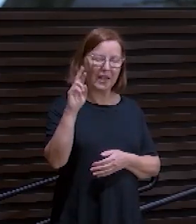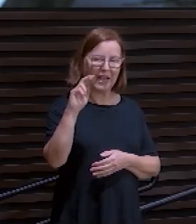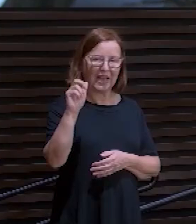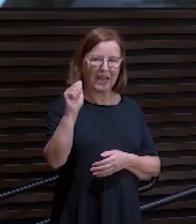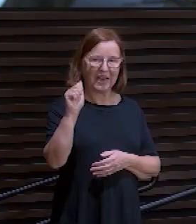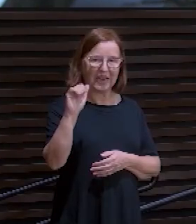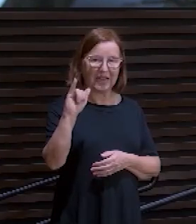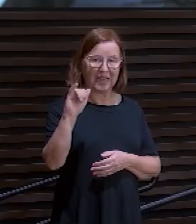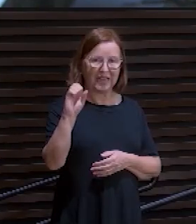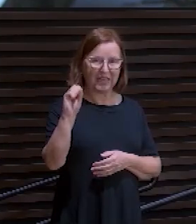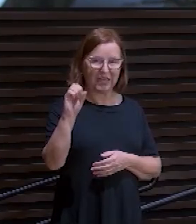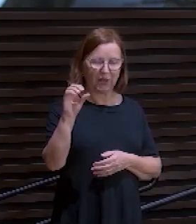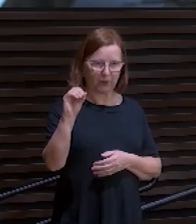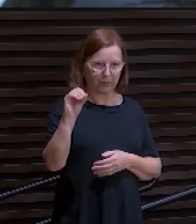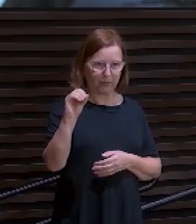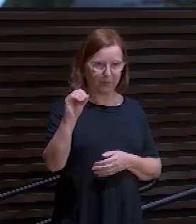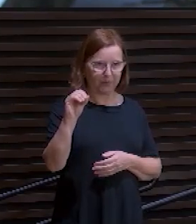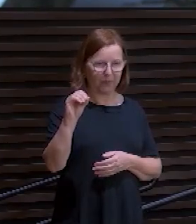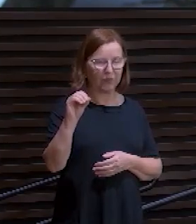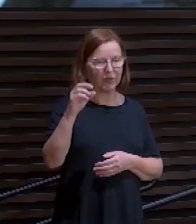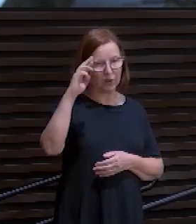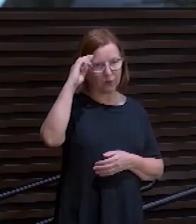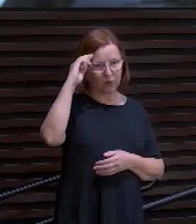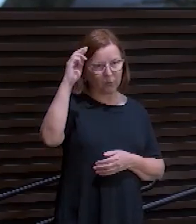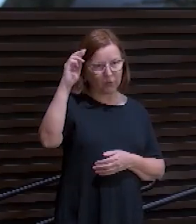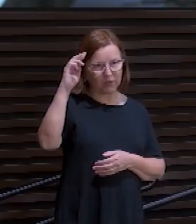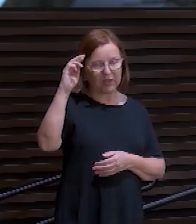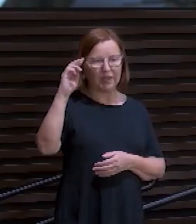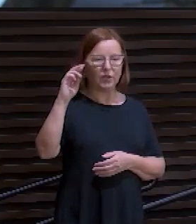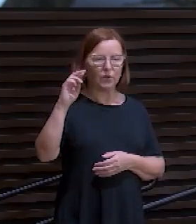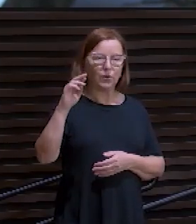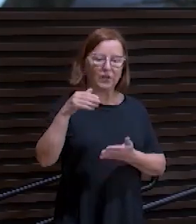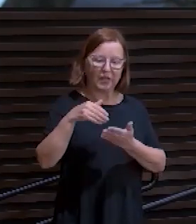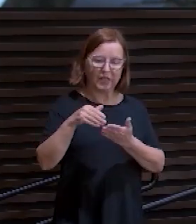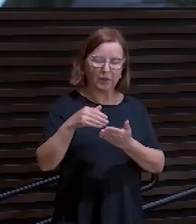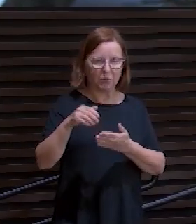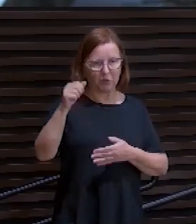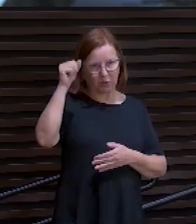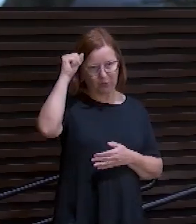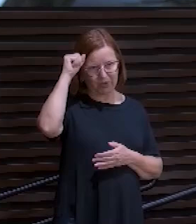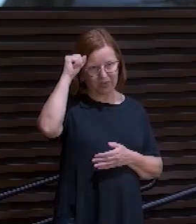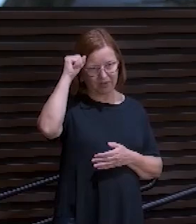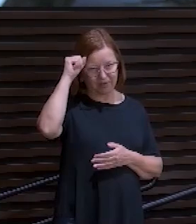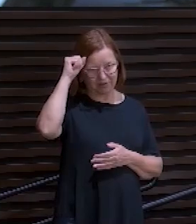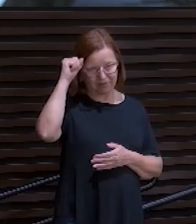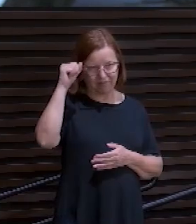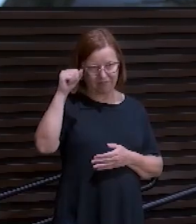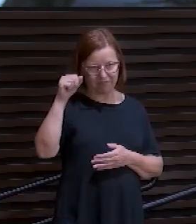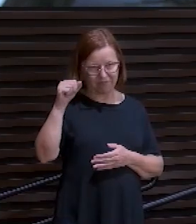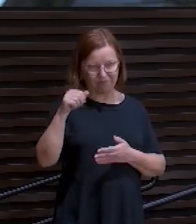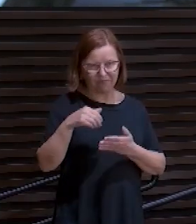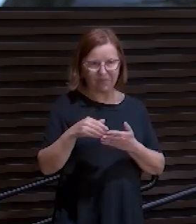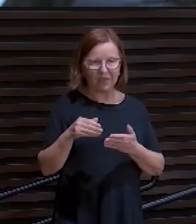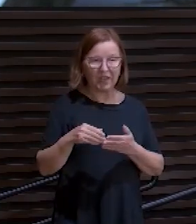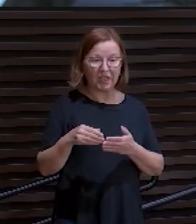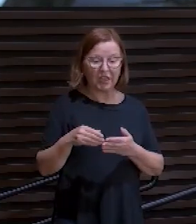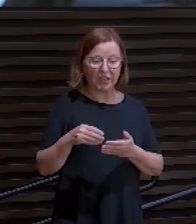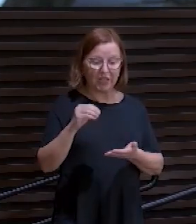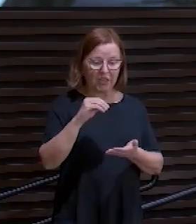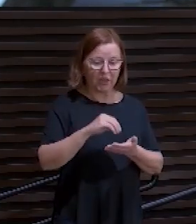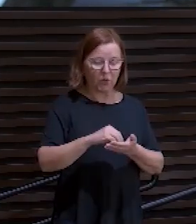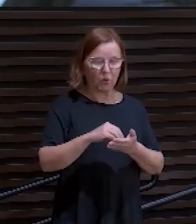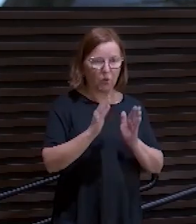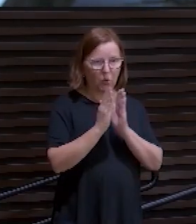de Deus. Há uma barreira entre nós e o nosso Senhor. Mas a carta aos Hebreus,